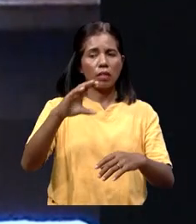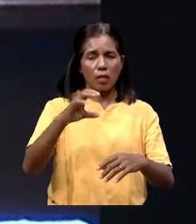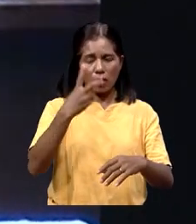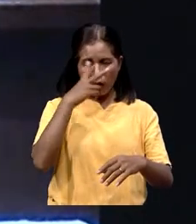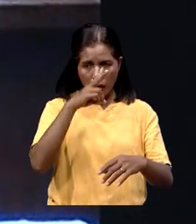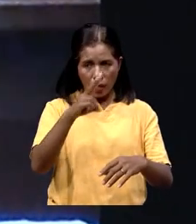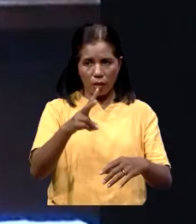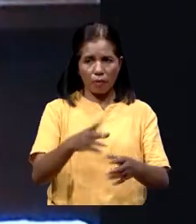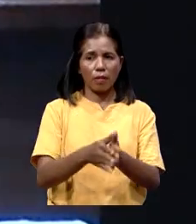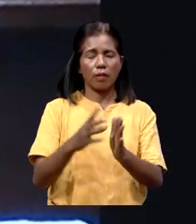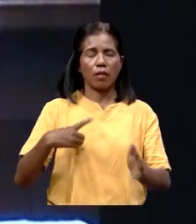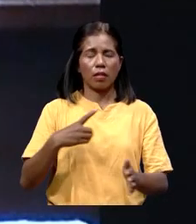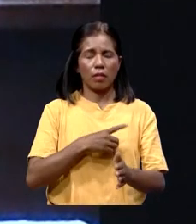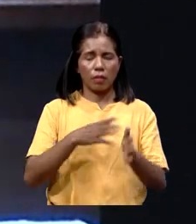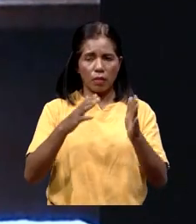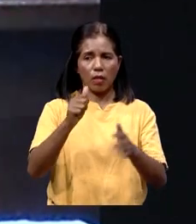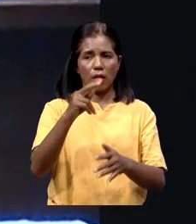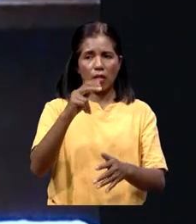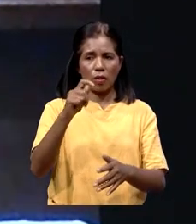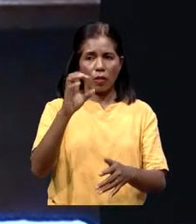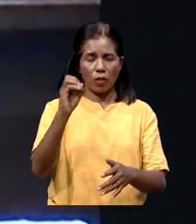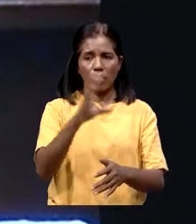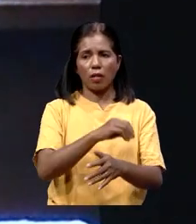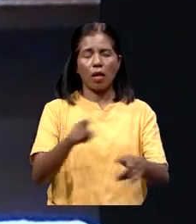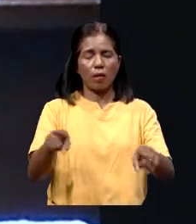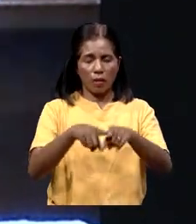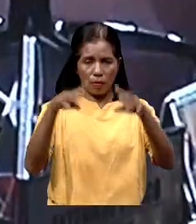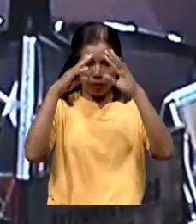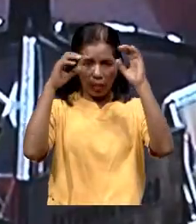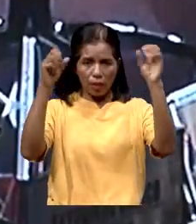confirma, deputado Antônio Conceição René, deputado Fernando Laima, agora presidente, ONU.